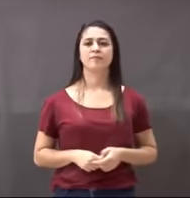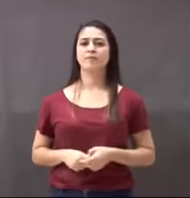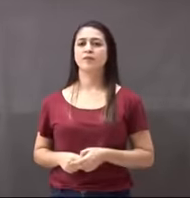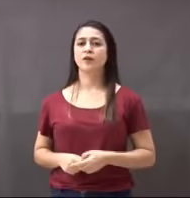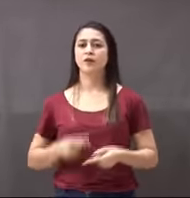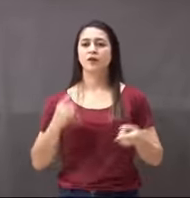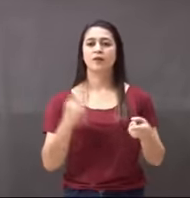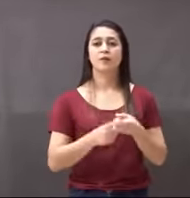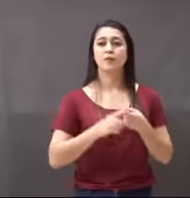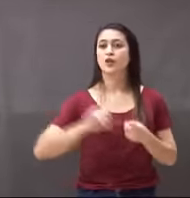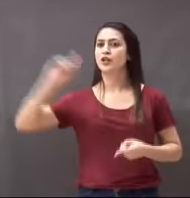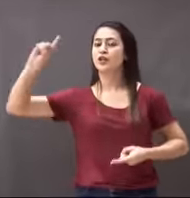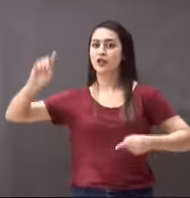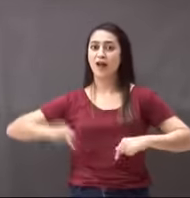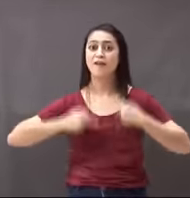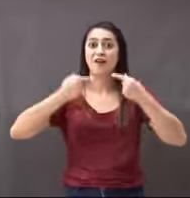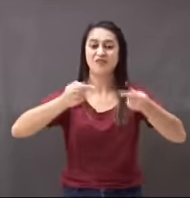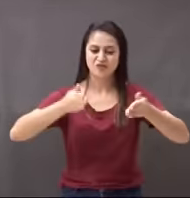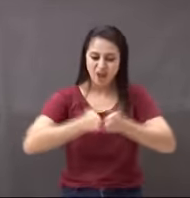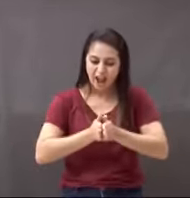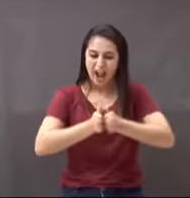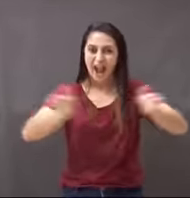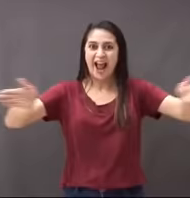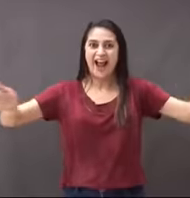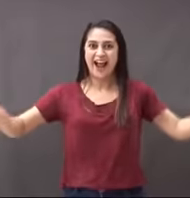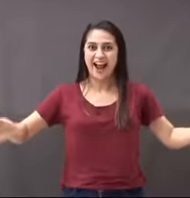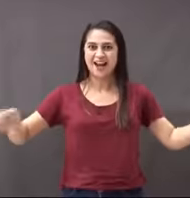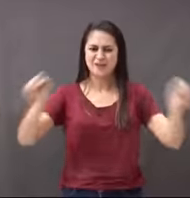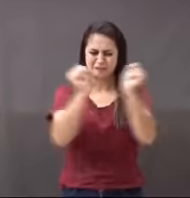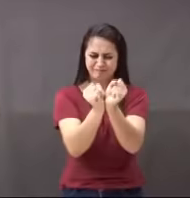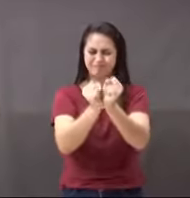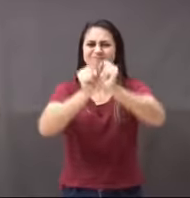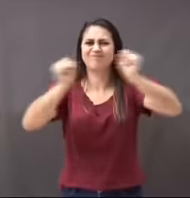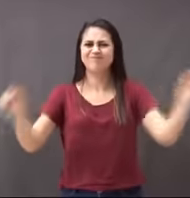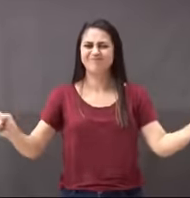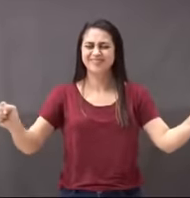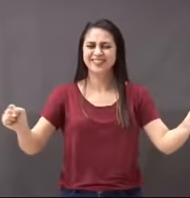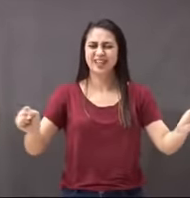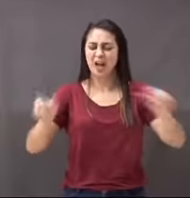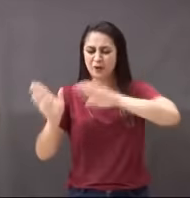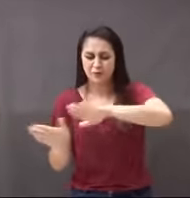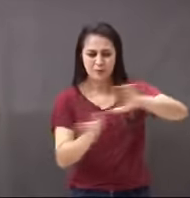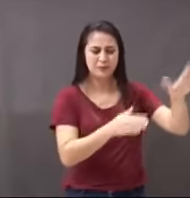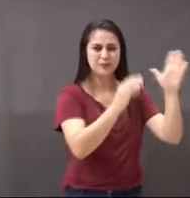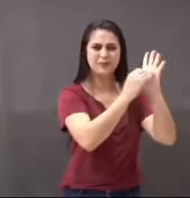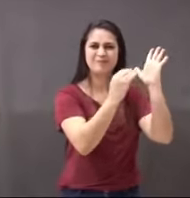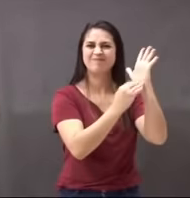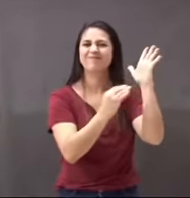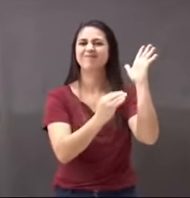É porque Deus vai na frente, abrindo caminho, quebrando.